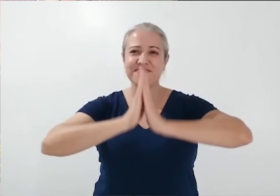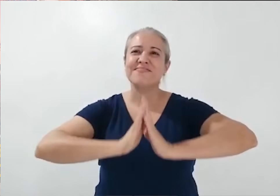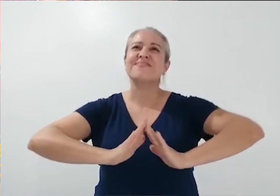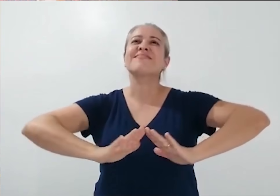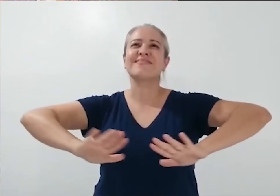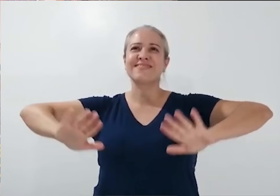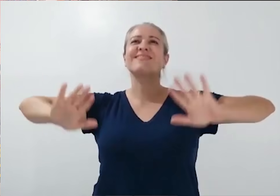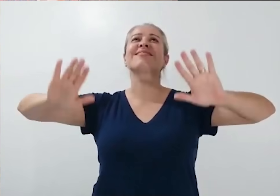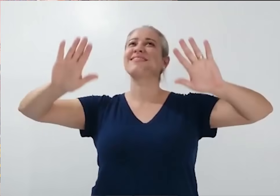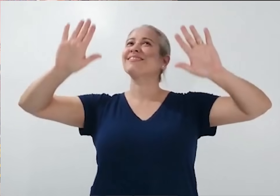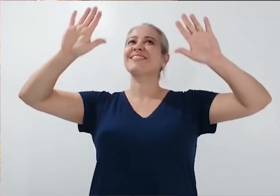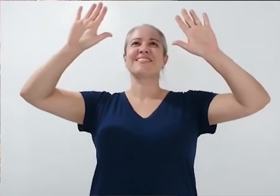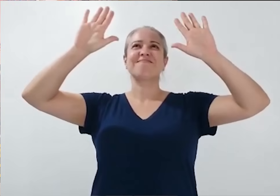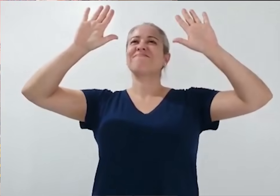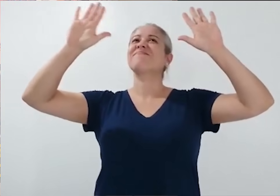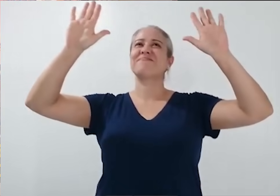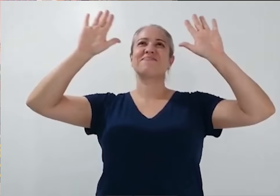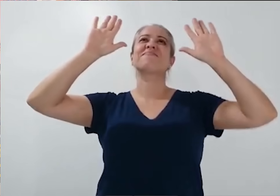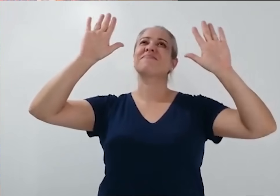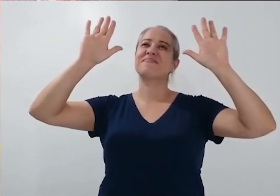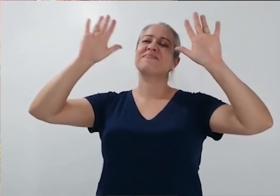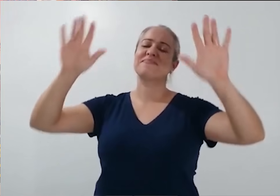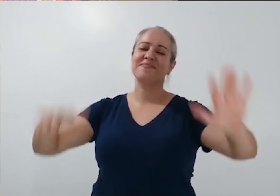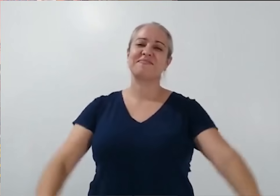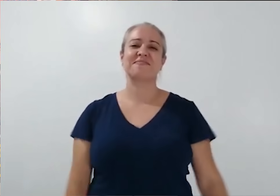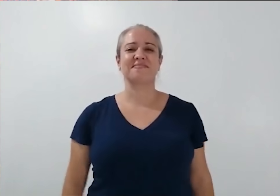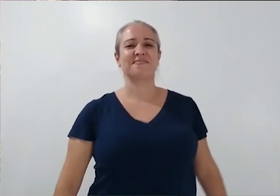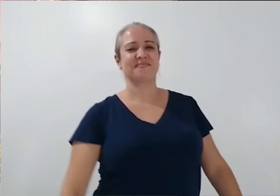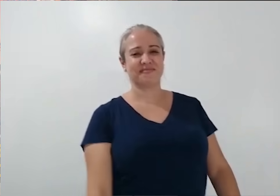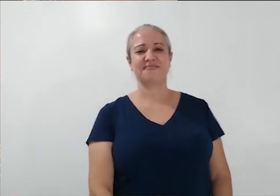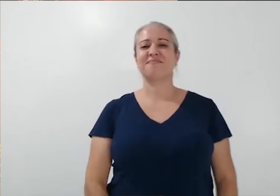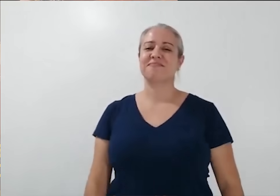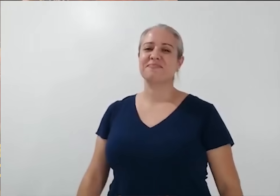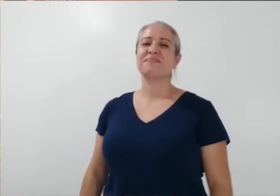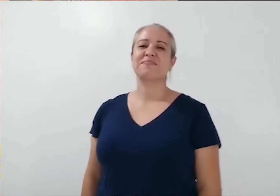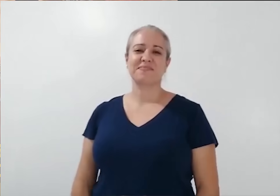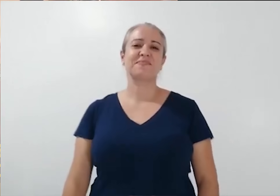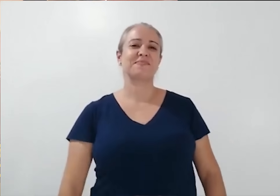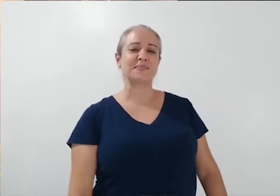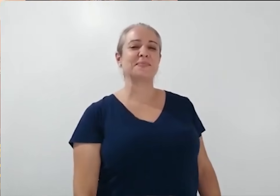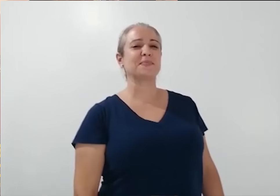e o levantar das nossas mãos ao Rei.